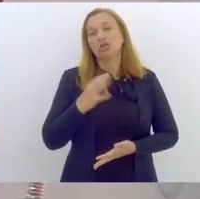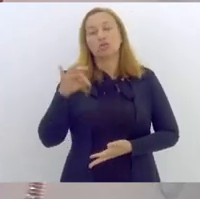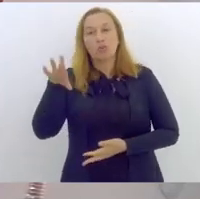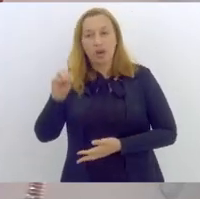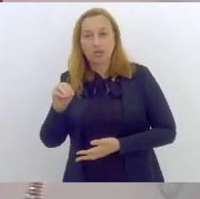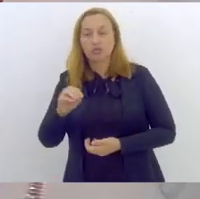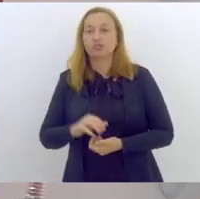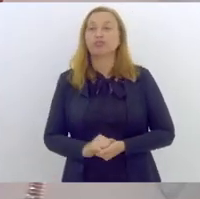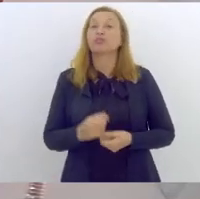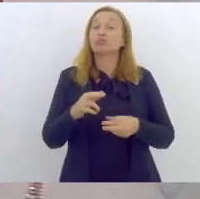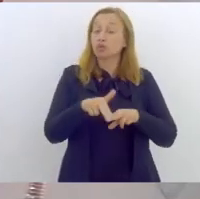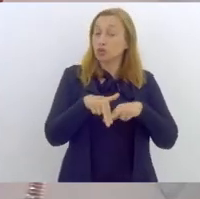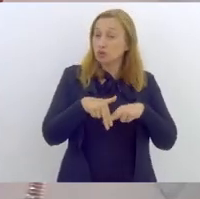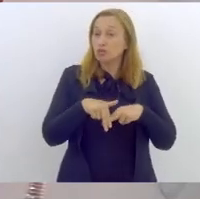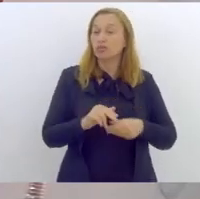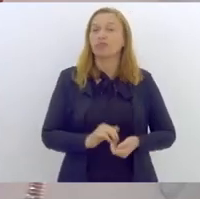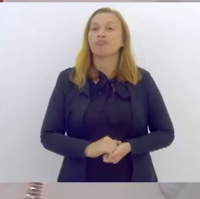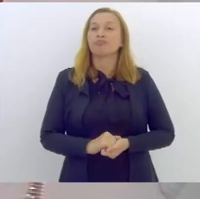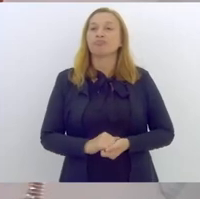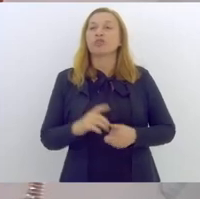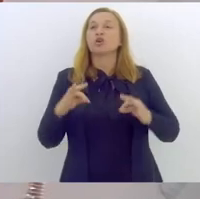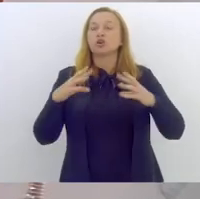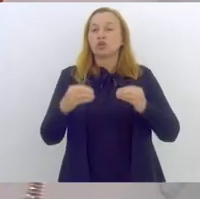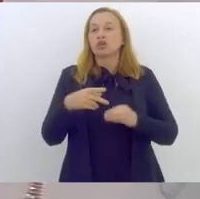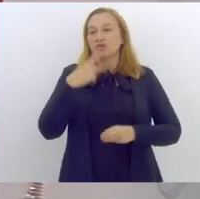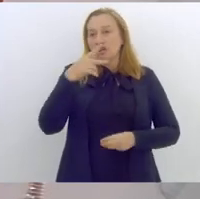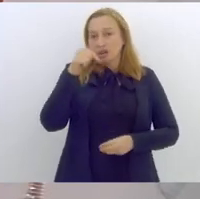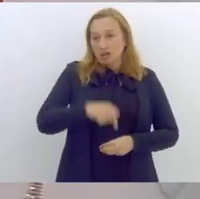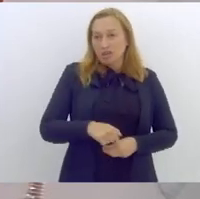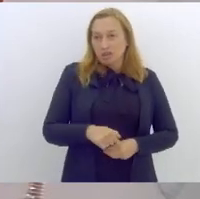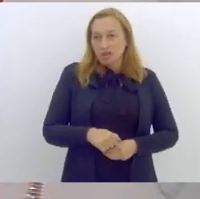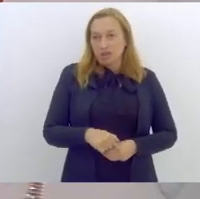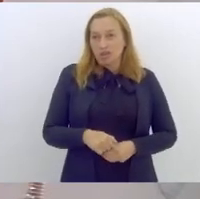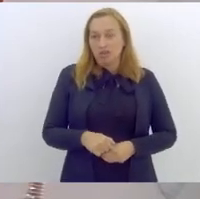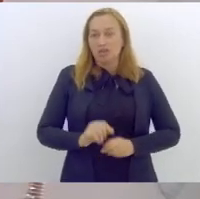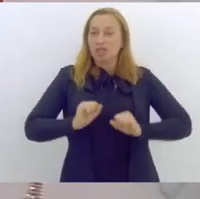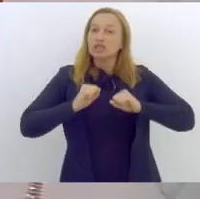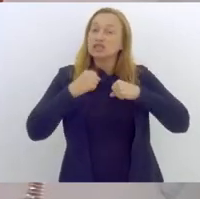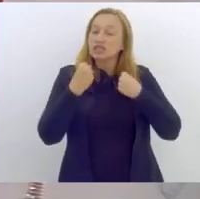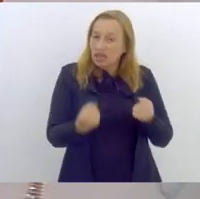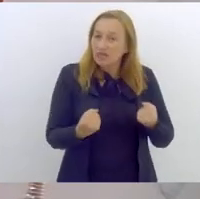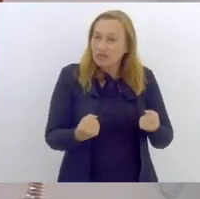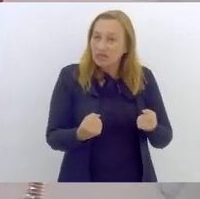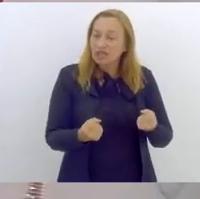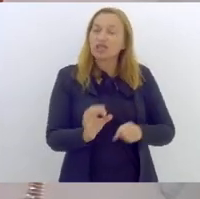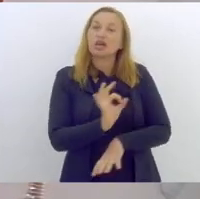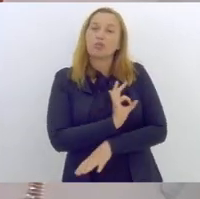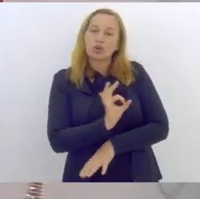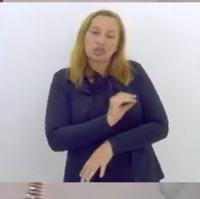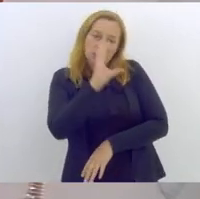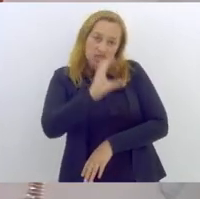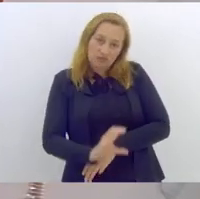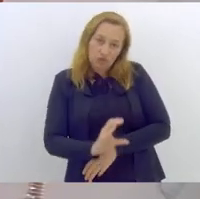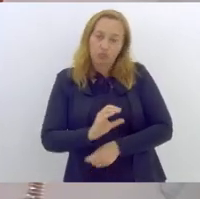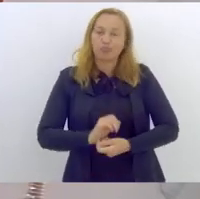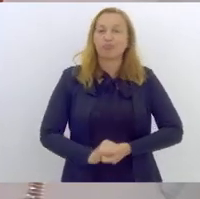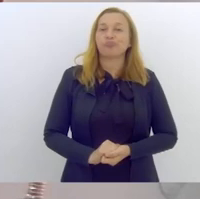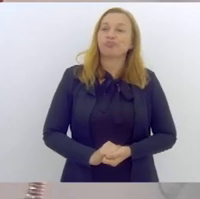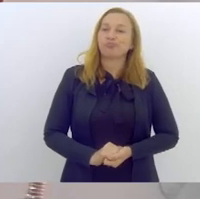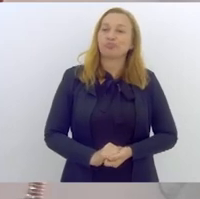Gualberto portanto tudo que fala aqui é absolutamente em defesa da Polícia Civil